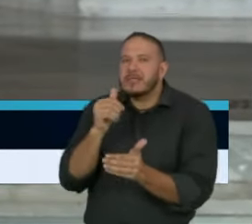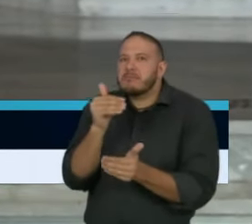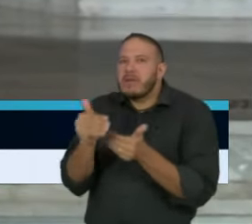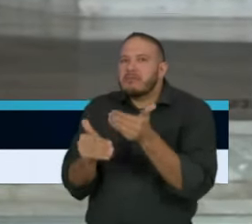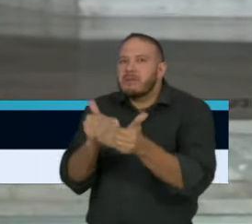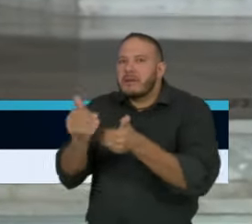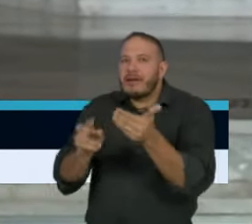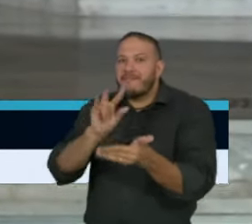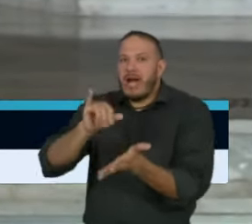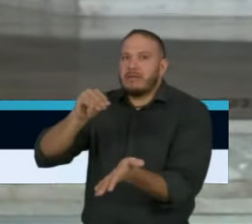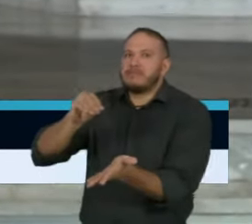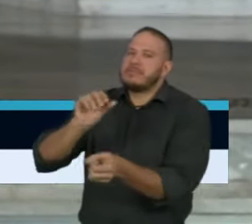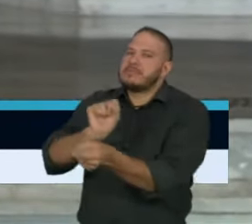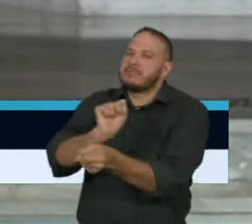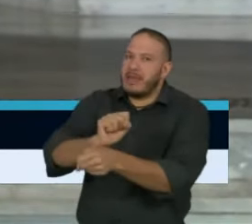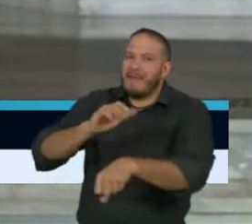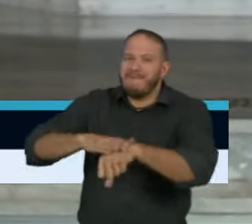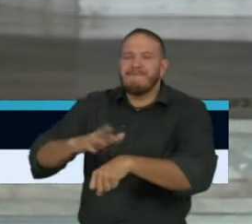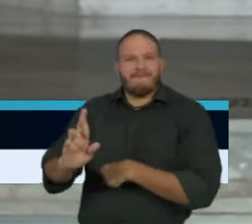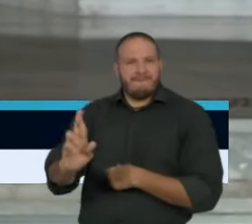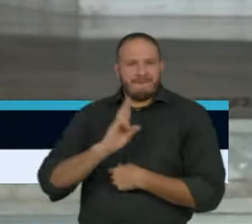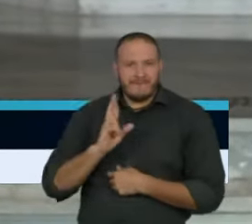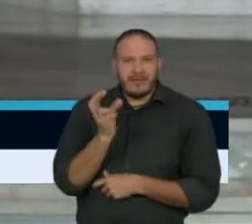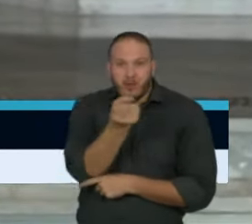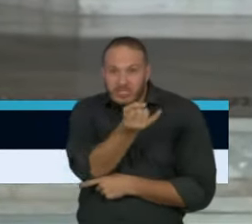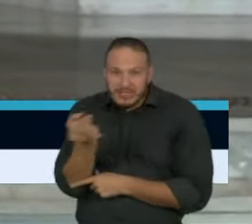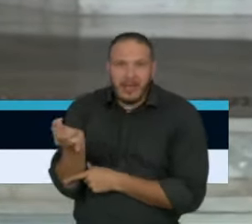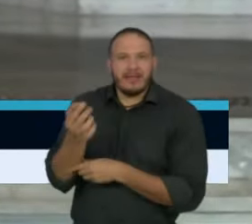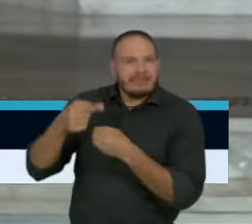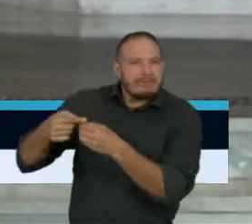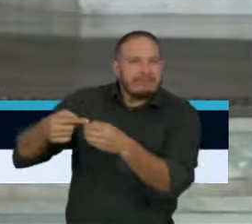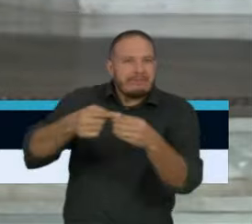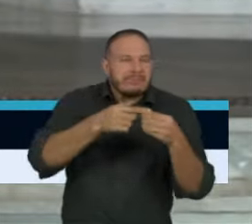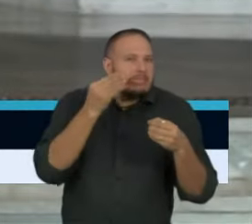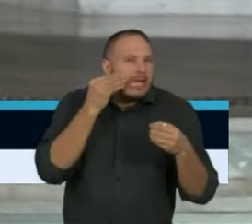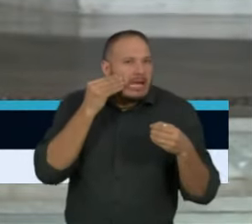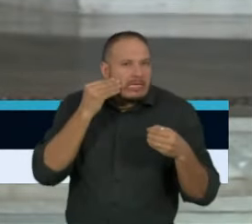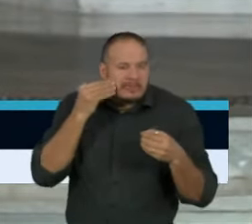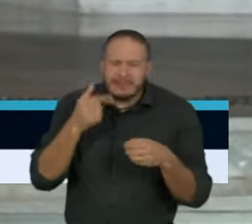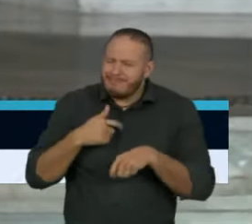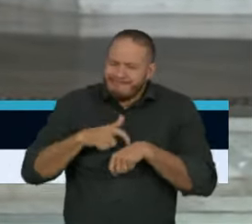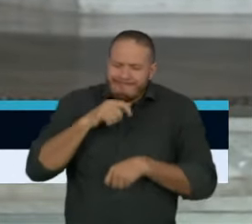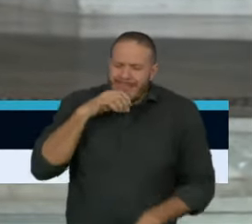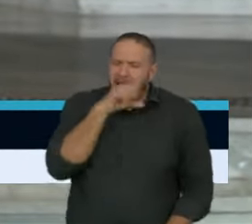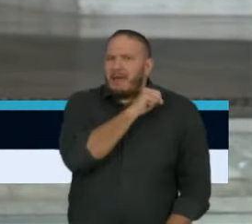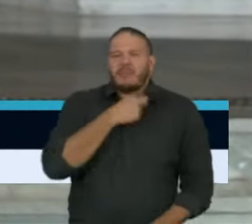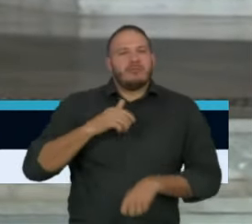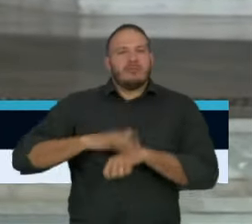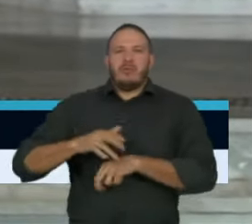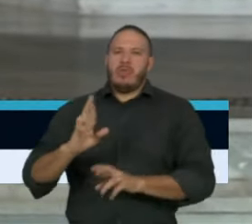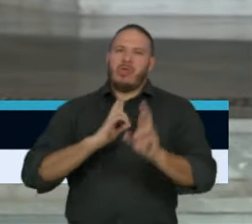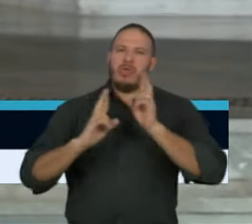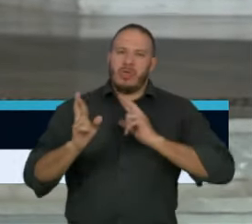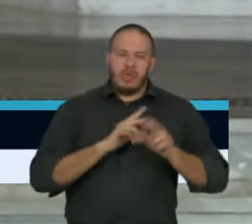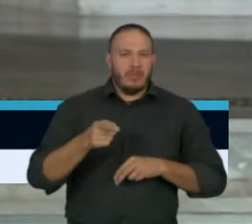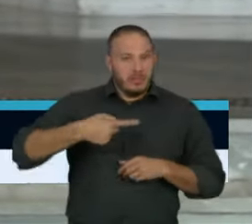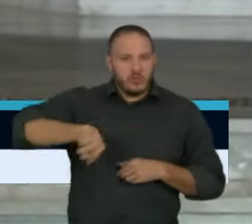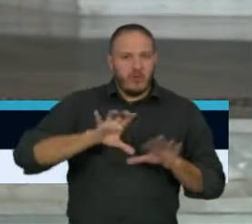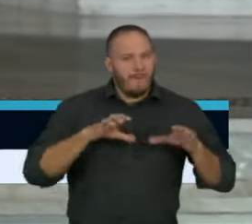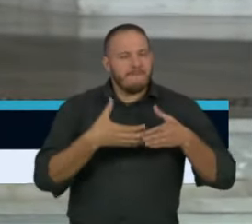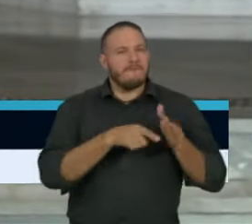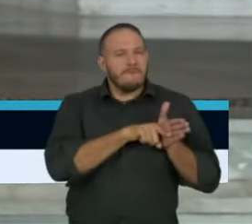execução. Esperamos zerar essa fila de testes o mais rapidamente possível através desse mutirão.